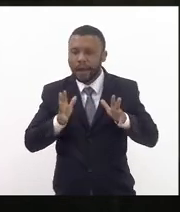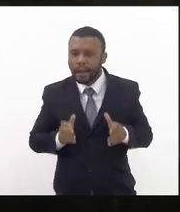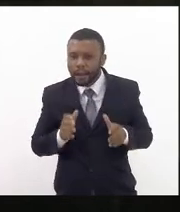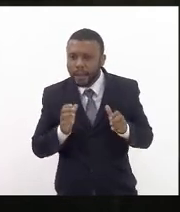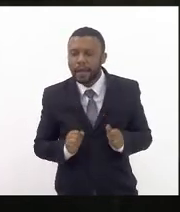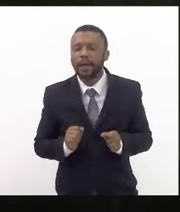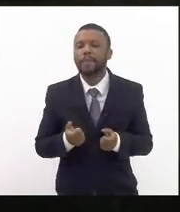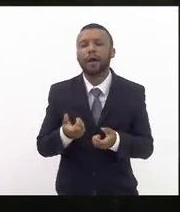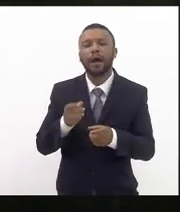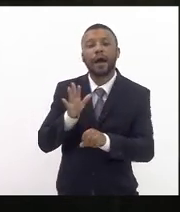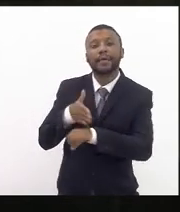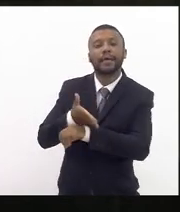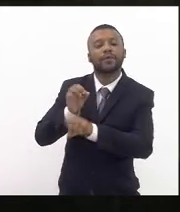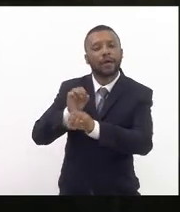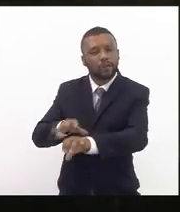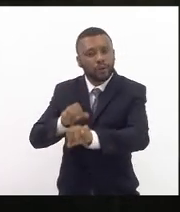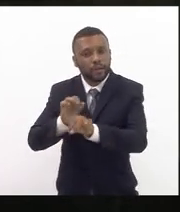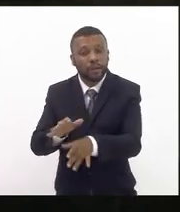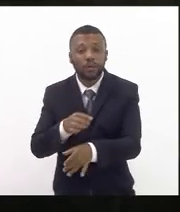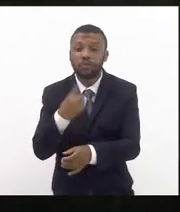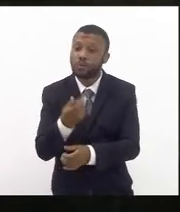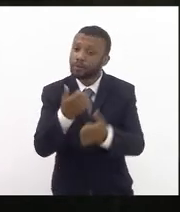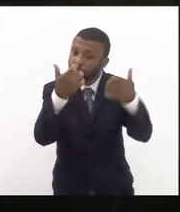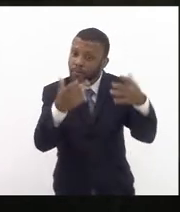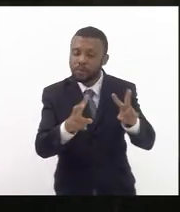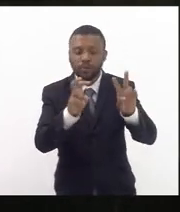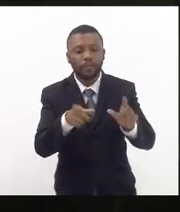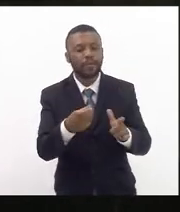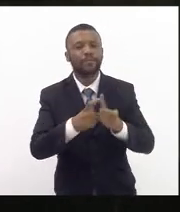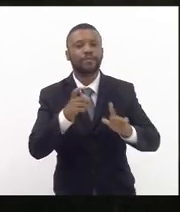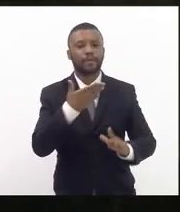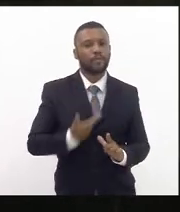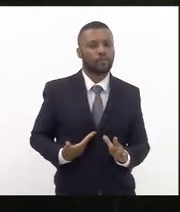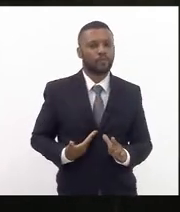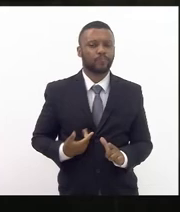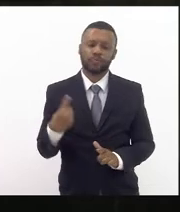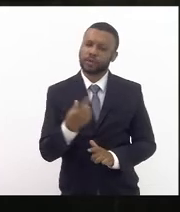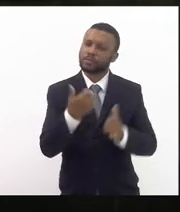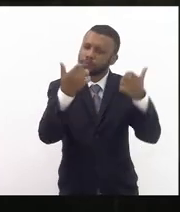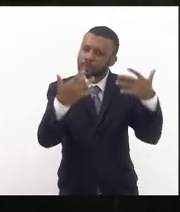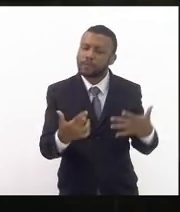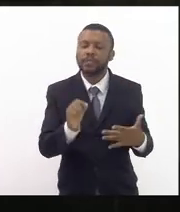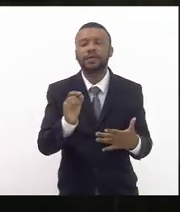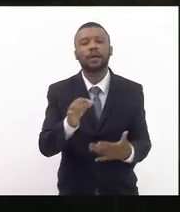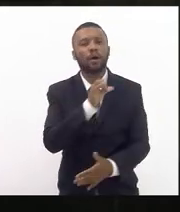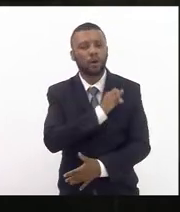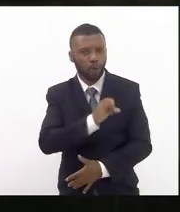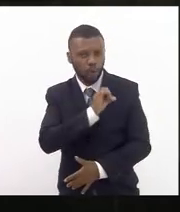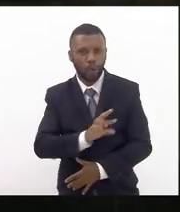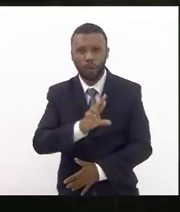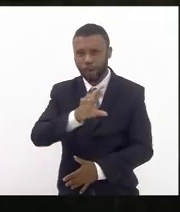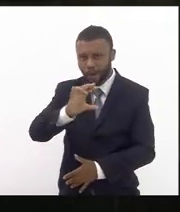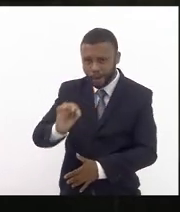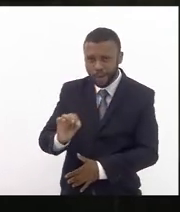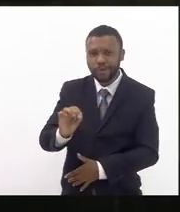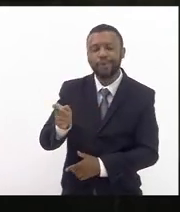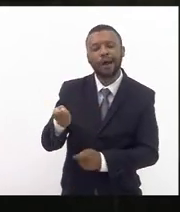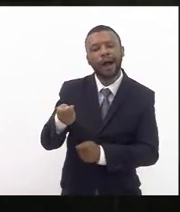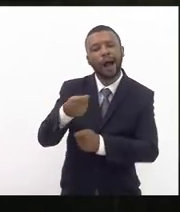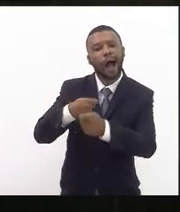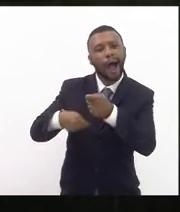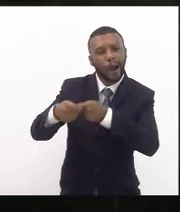tratando dessa dívida pública, estamos falando que o Estado do Rio de Janeiro acaba sendo